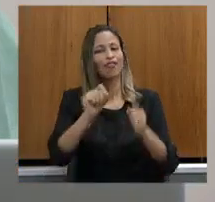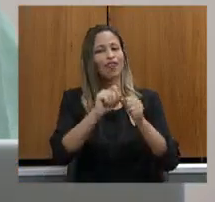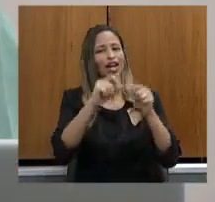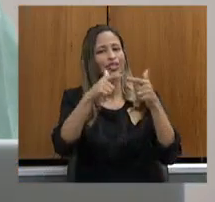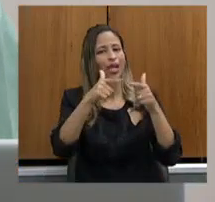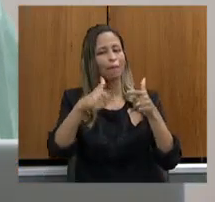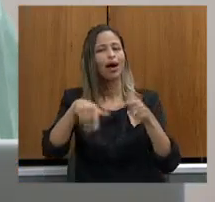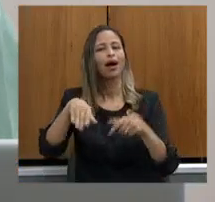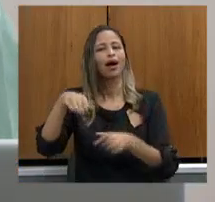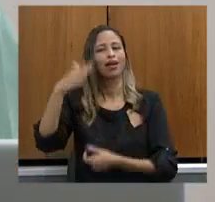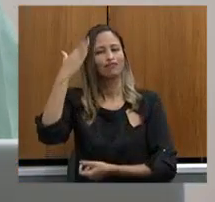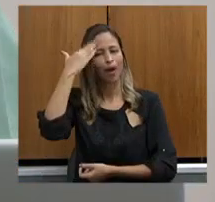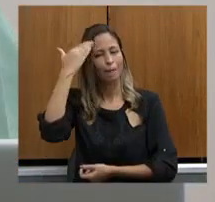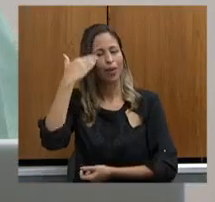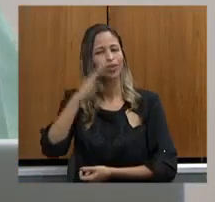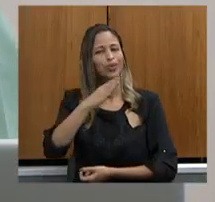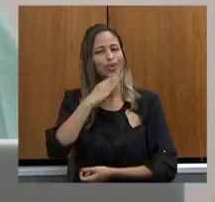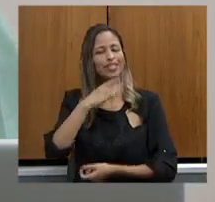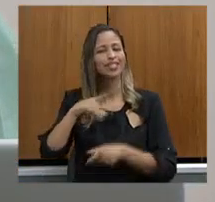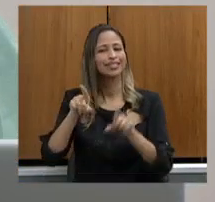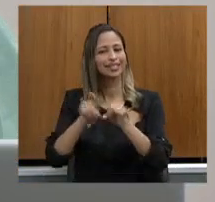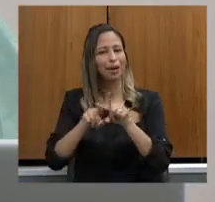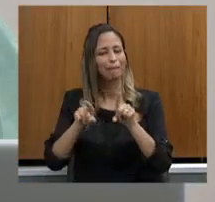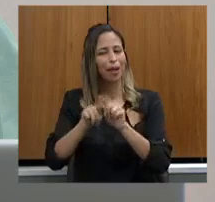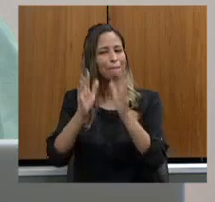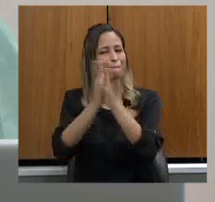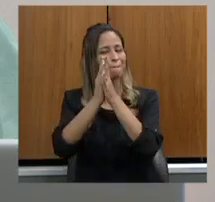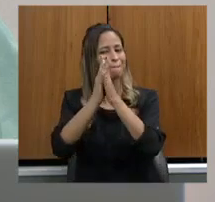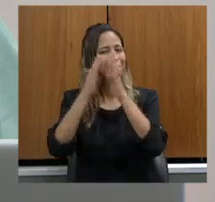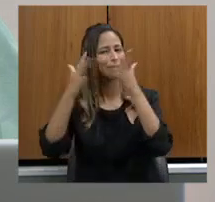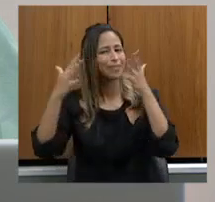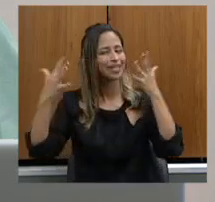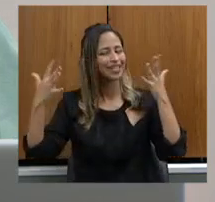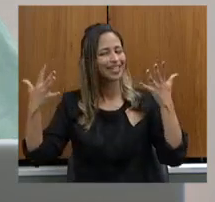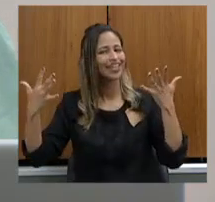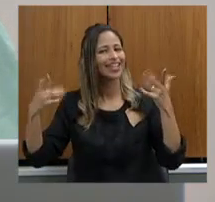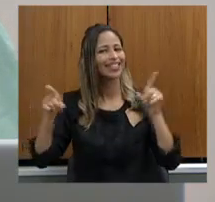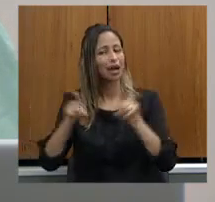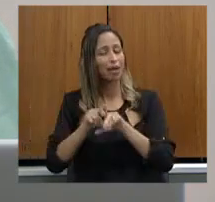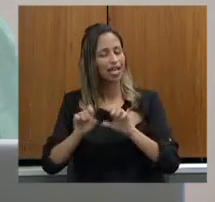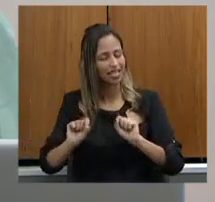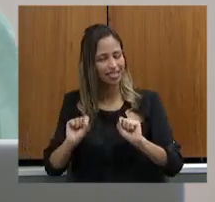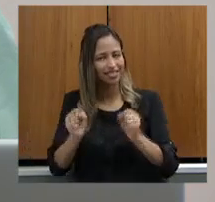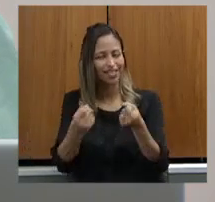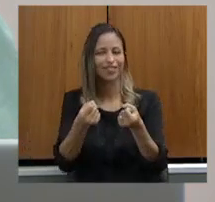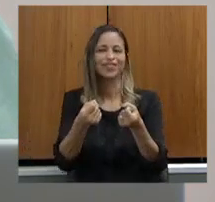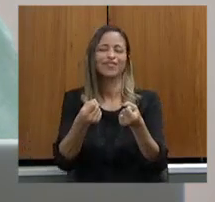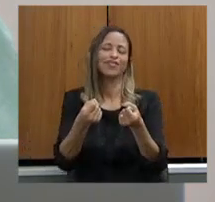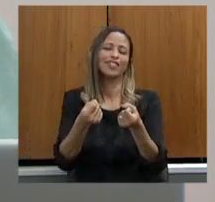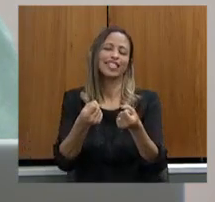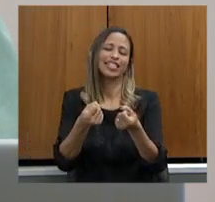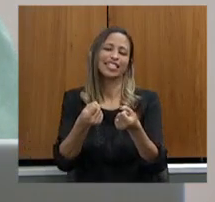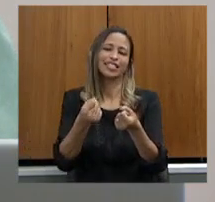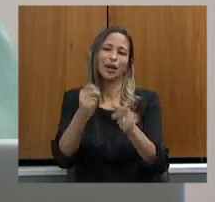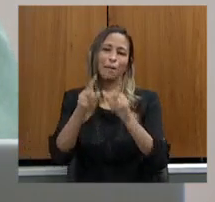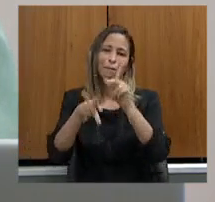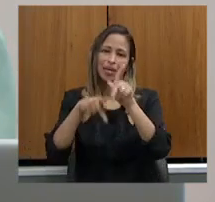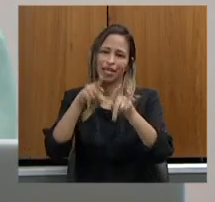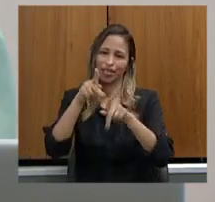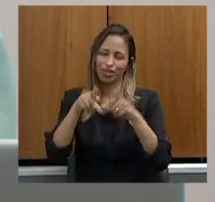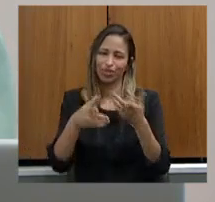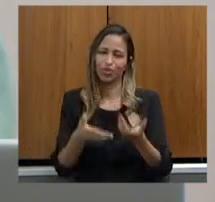também reconhecido e também brilha com como defensor das pessoas